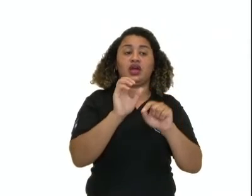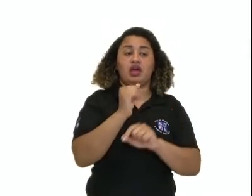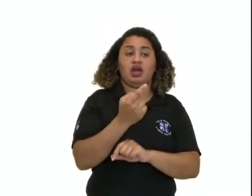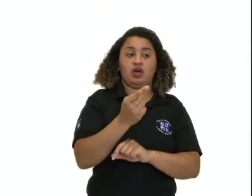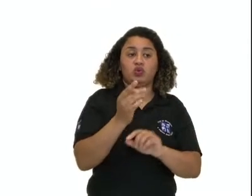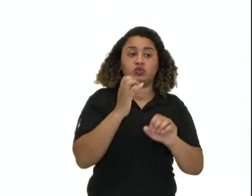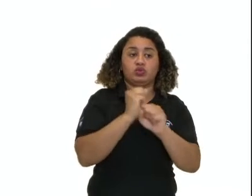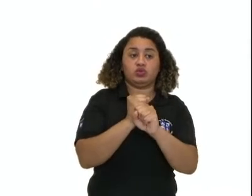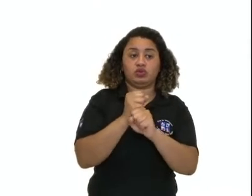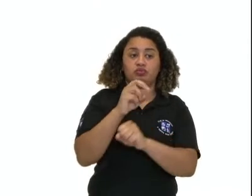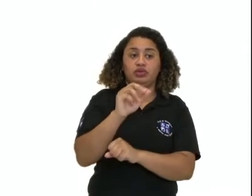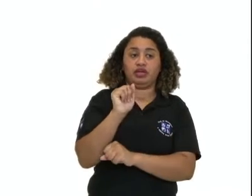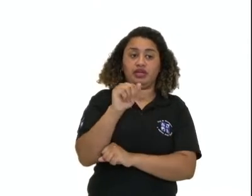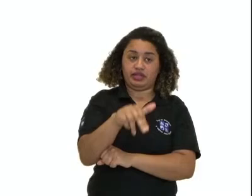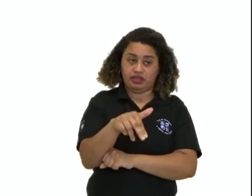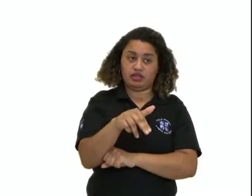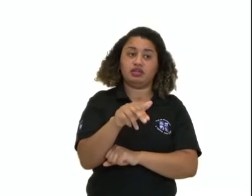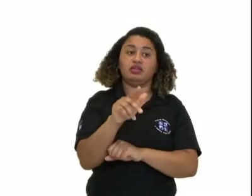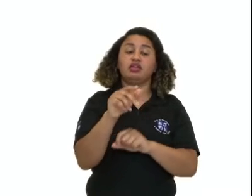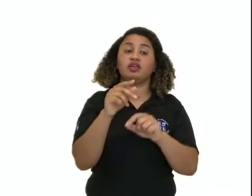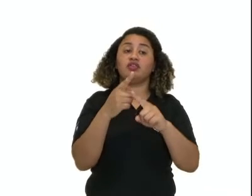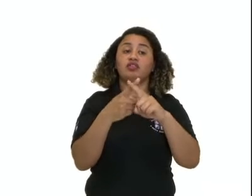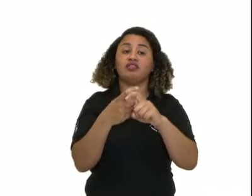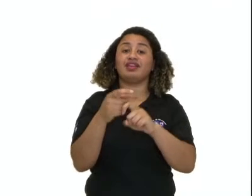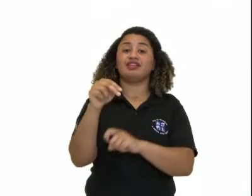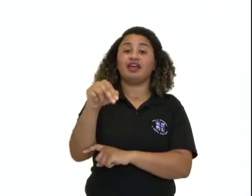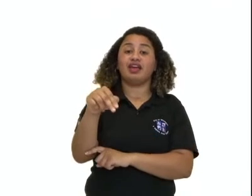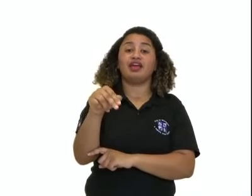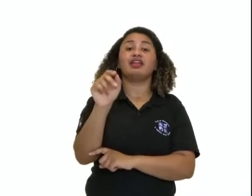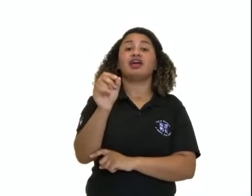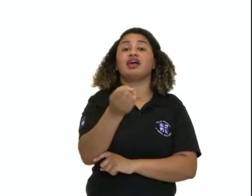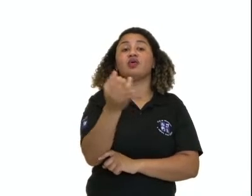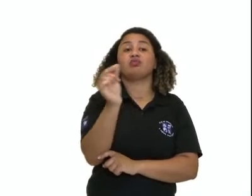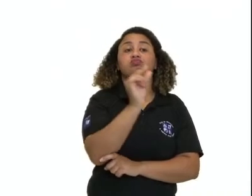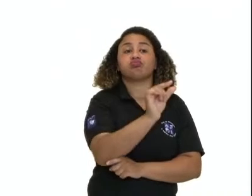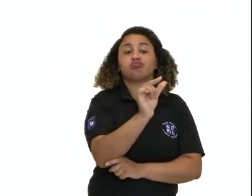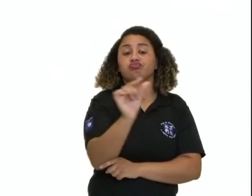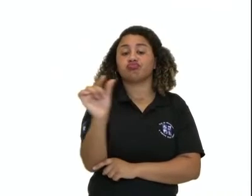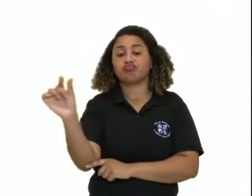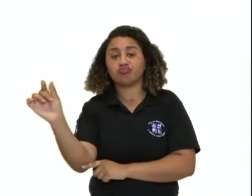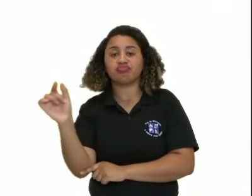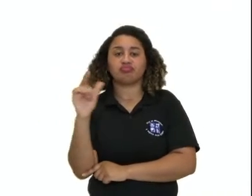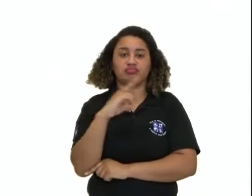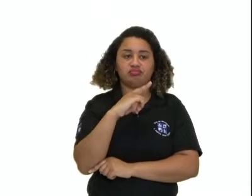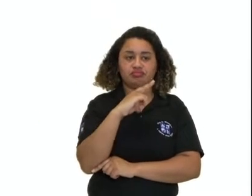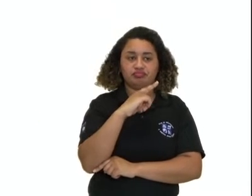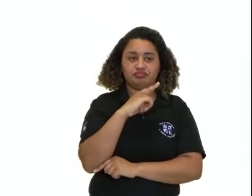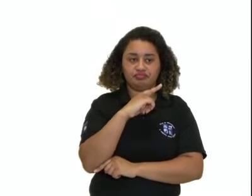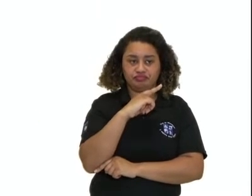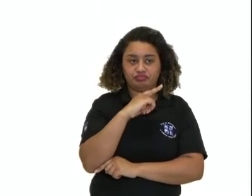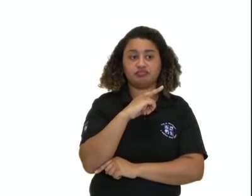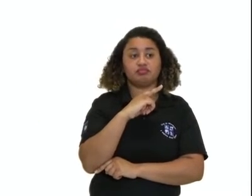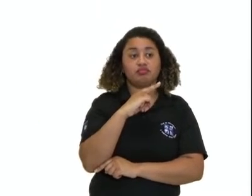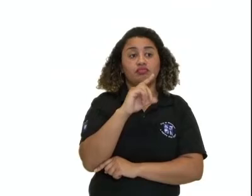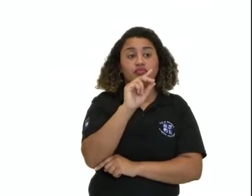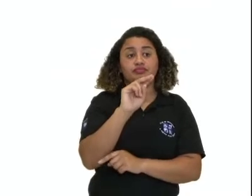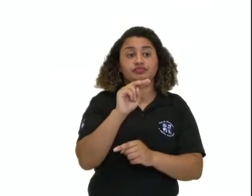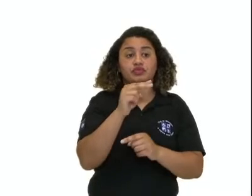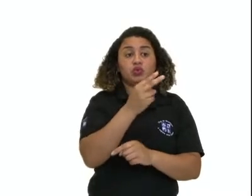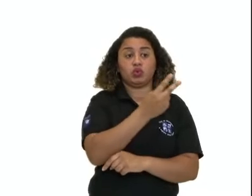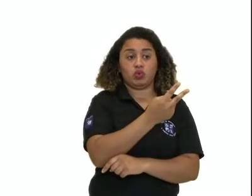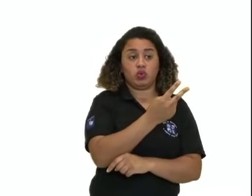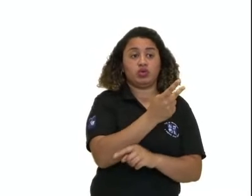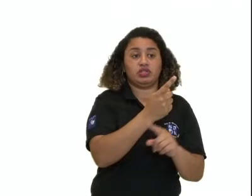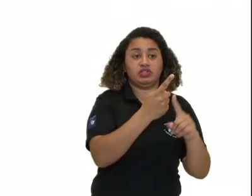igual a 1 mais AN vezes a quantidade de termos que tinha. Ou seja, esse 2